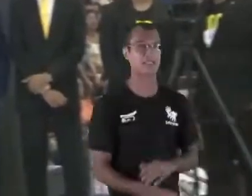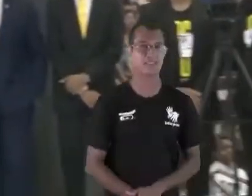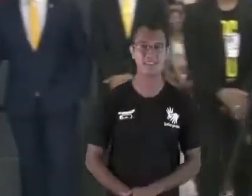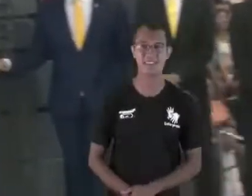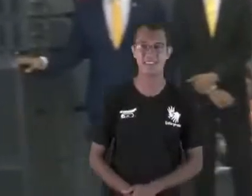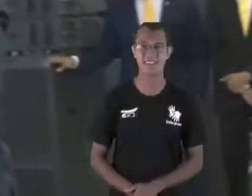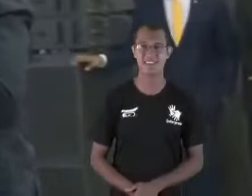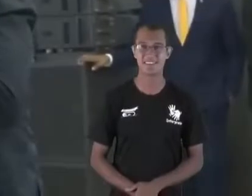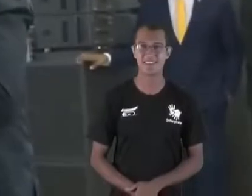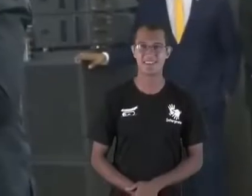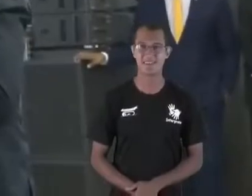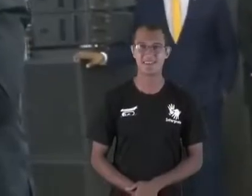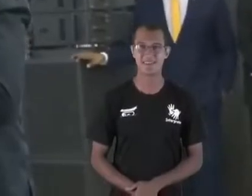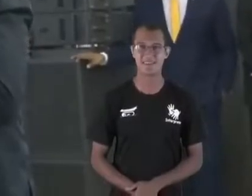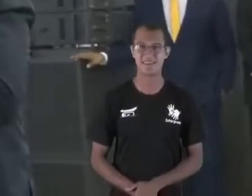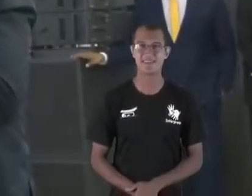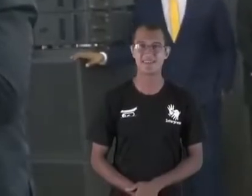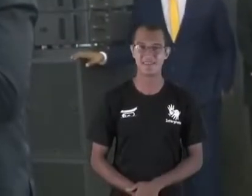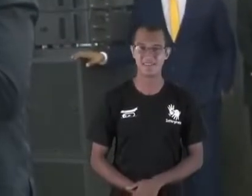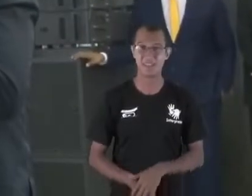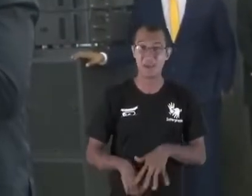quê?